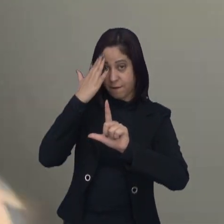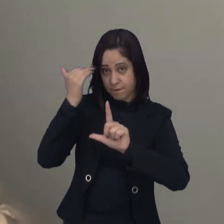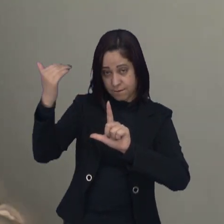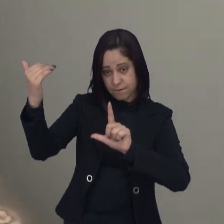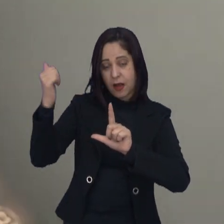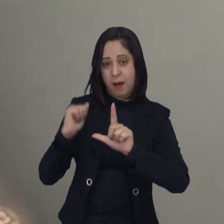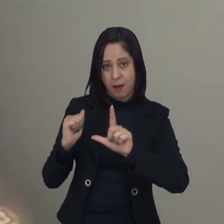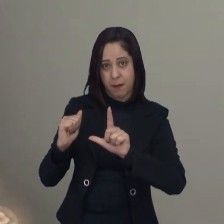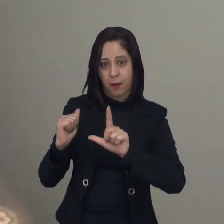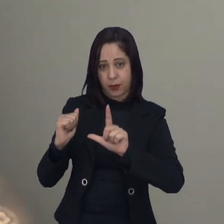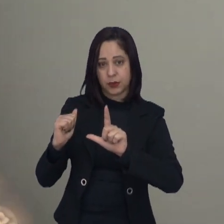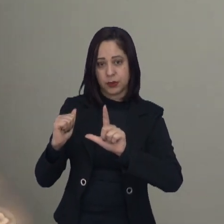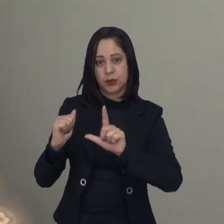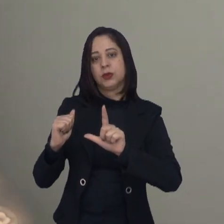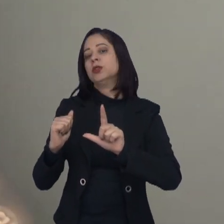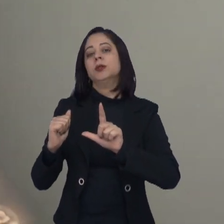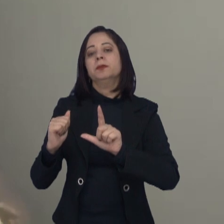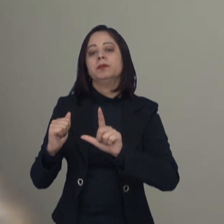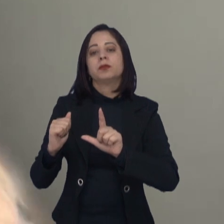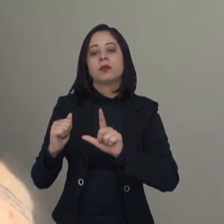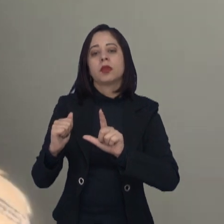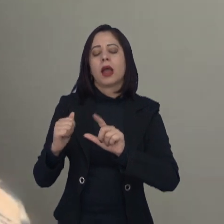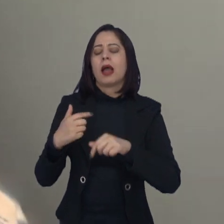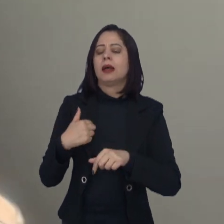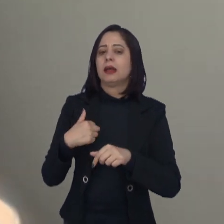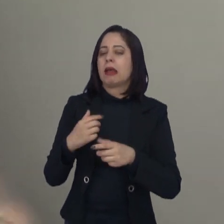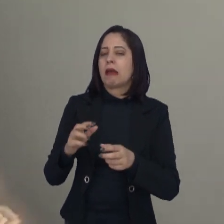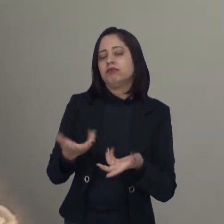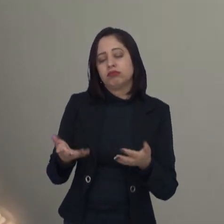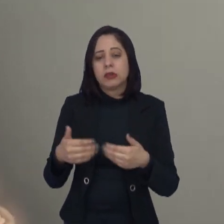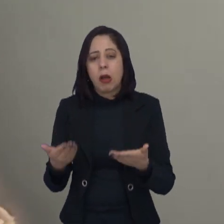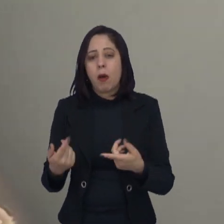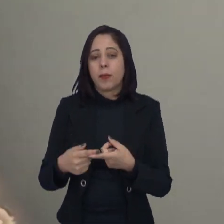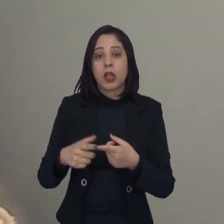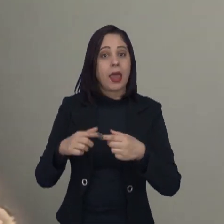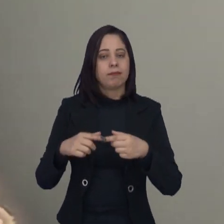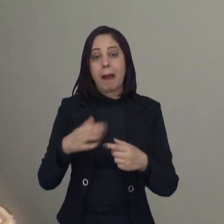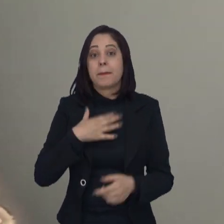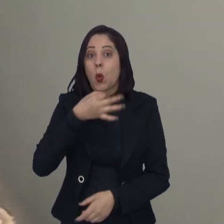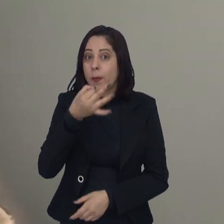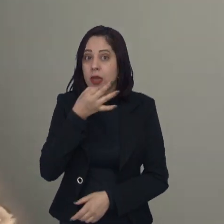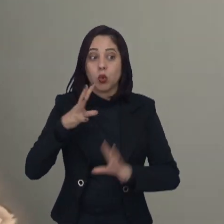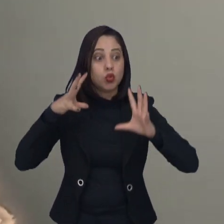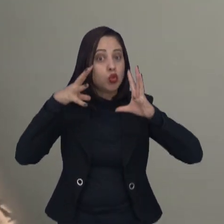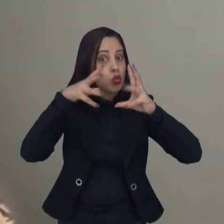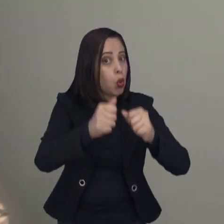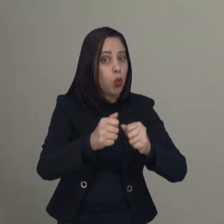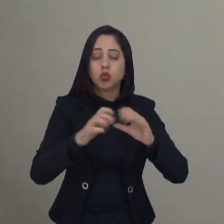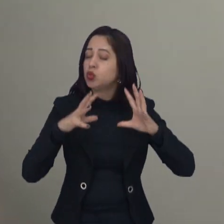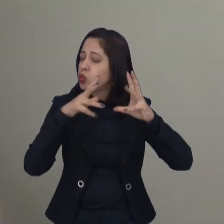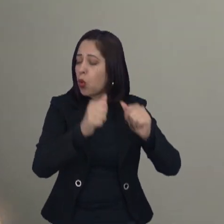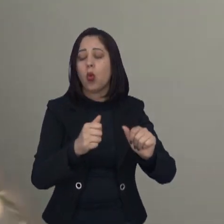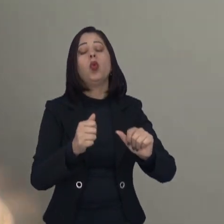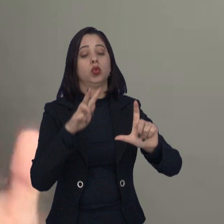as pessoas que procuram mais uma equipe jurídica, o que eu acho que não é tão certo, porque todas deveriam estar sempre acompanhadas